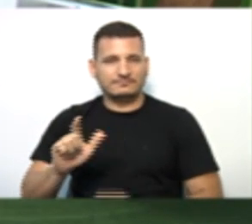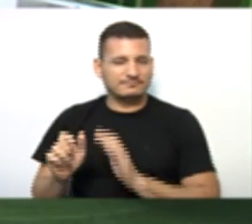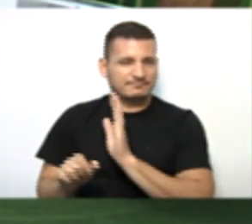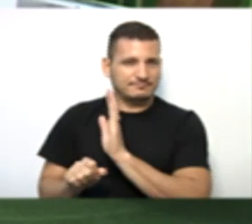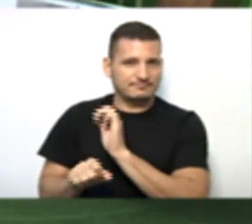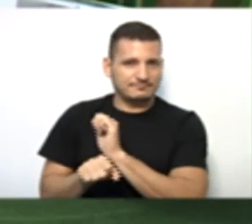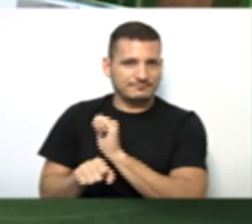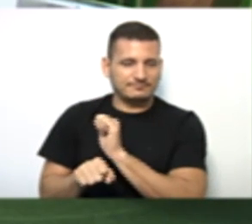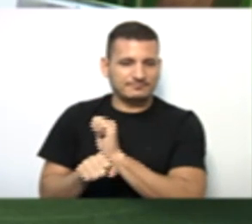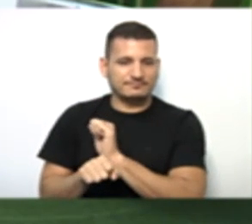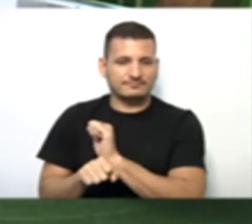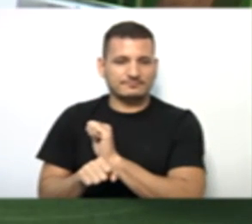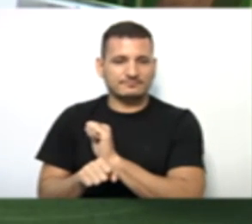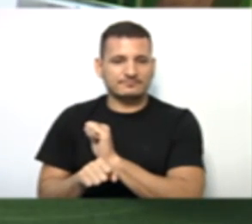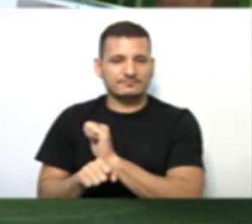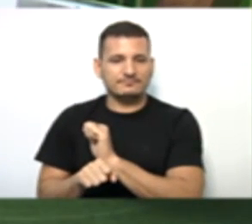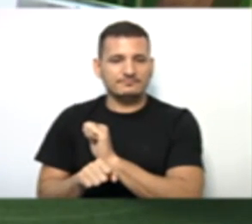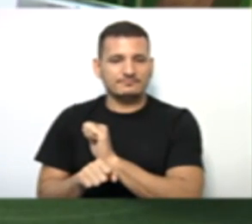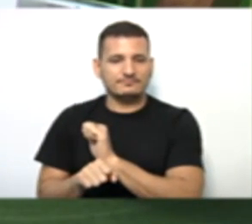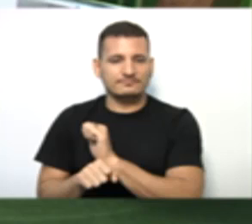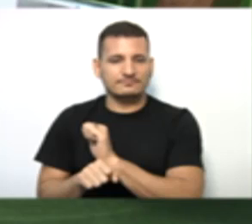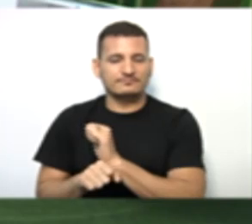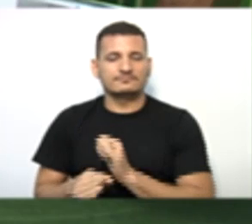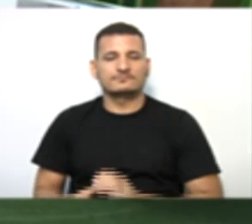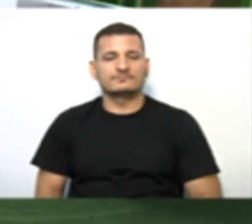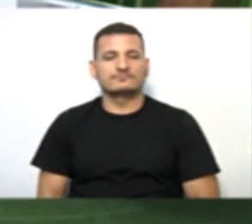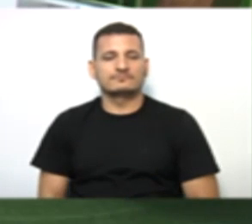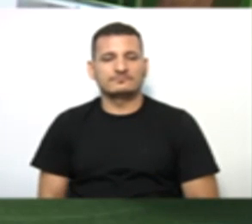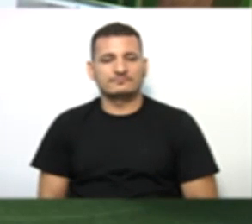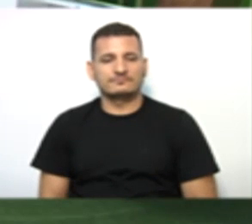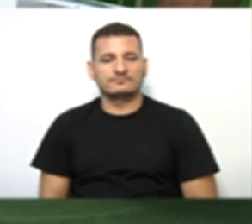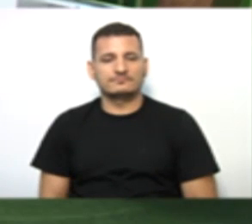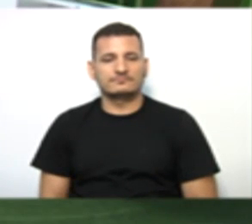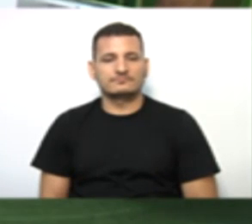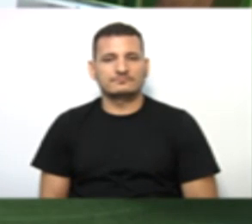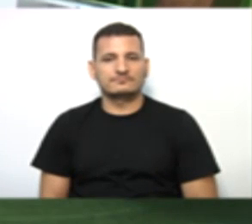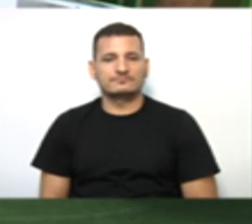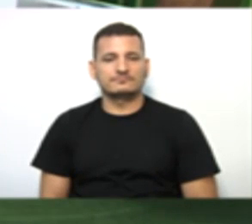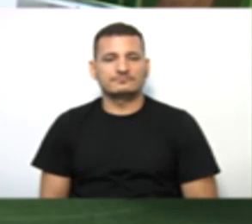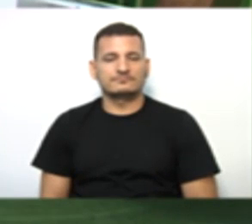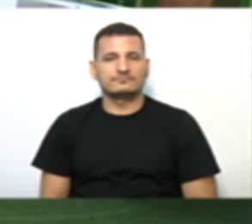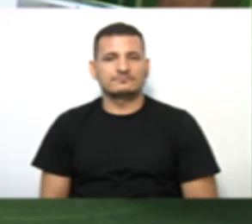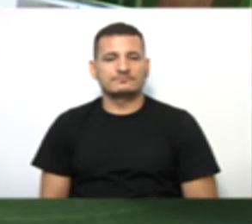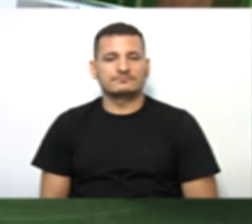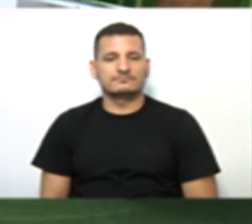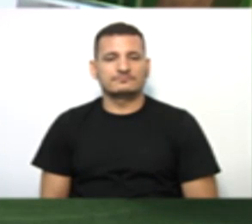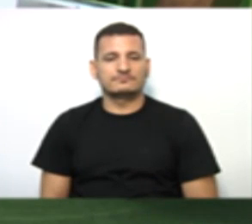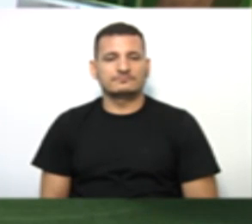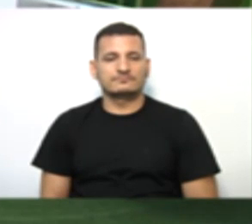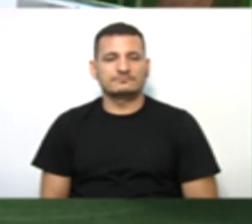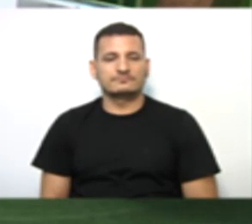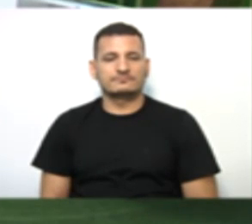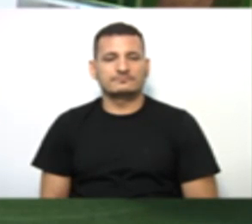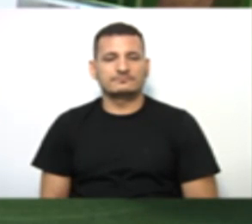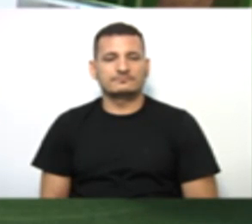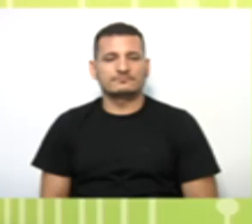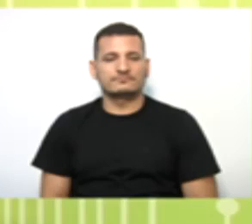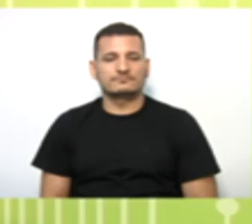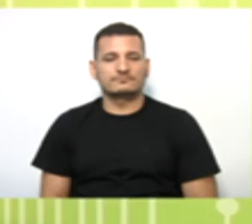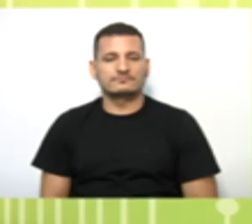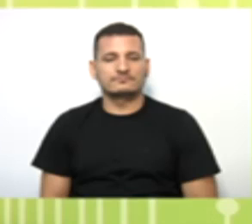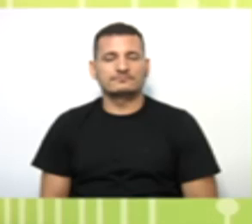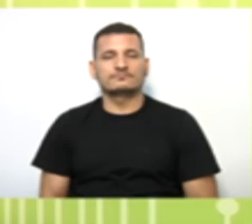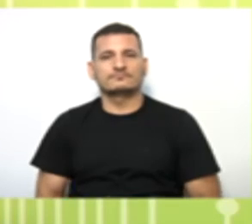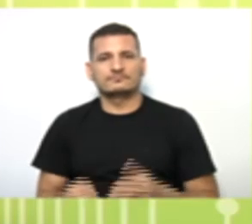Agora, deixa que eu vou para a questão aqui, tá? Vou passar aqui o slide um pouquinho, rapidinho. Aí, eu